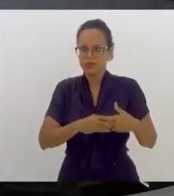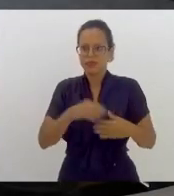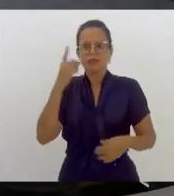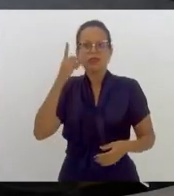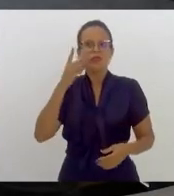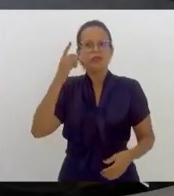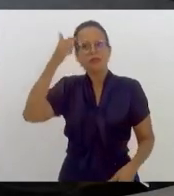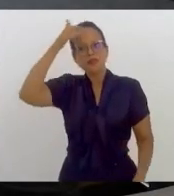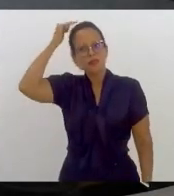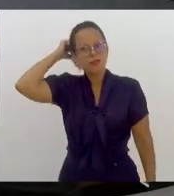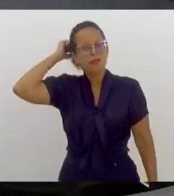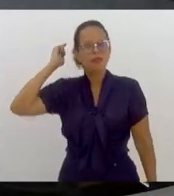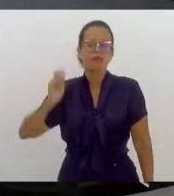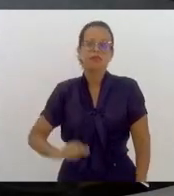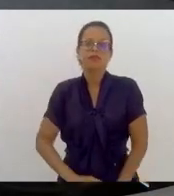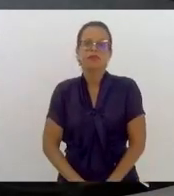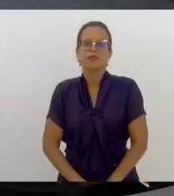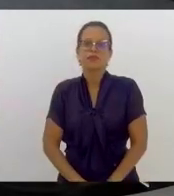favor, abre o painel.